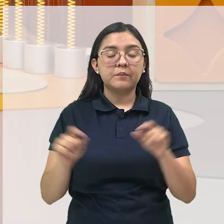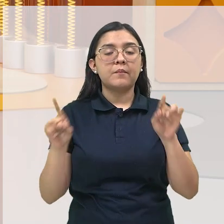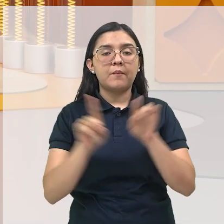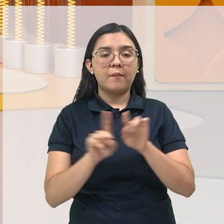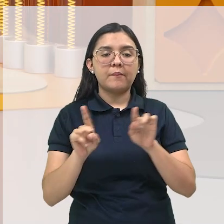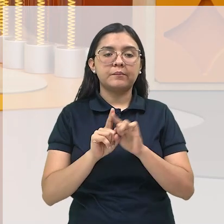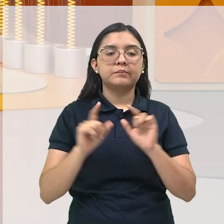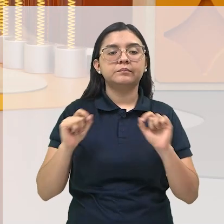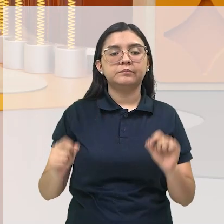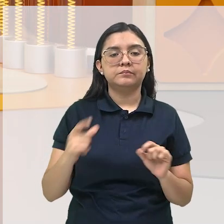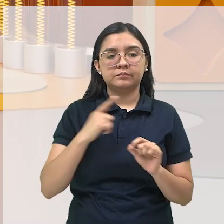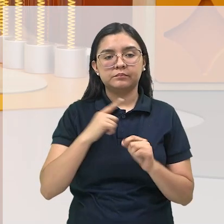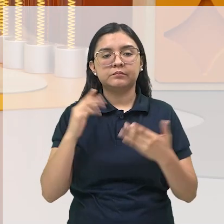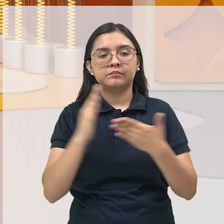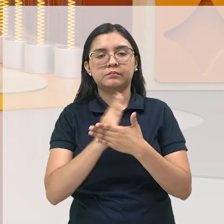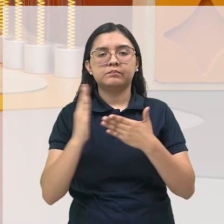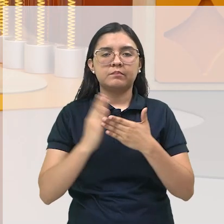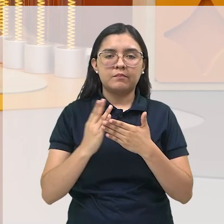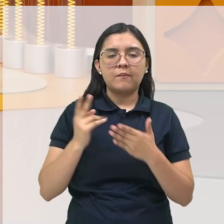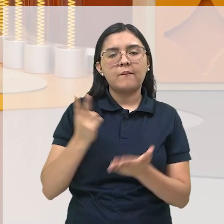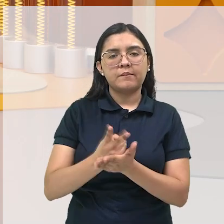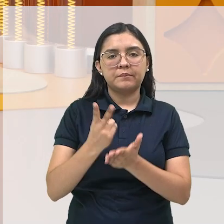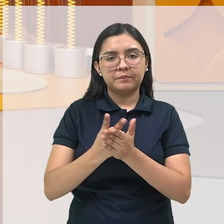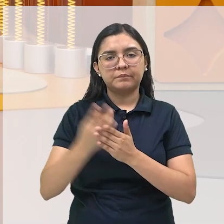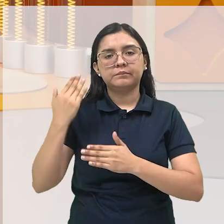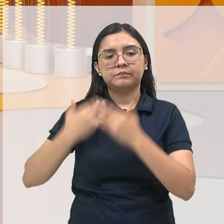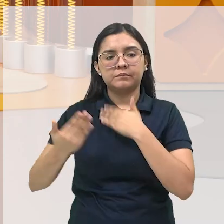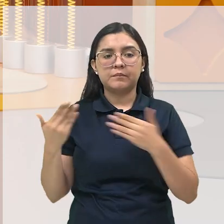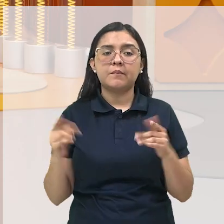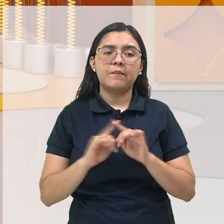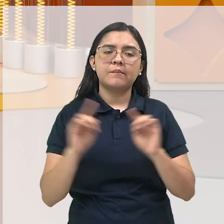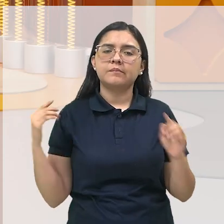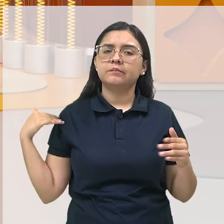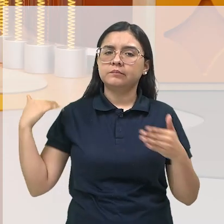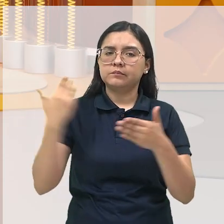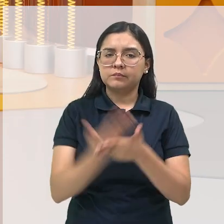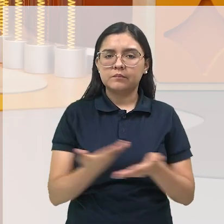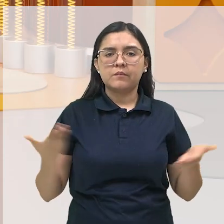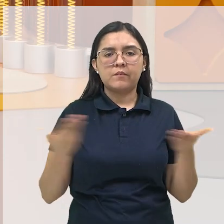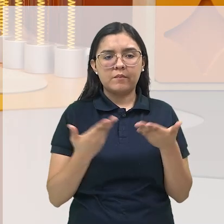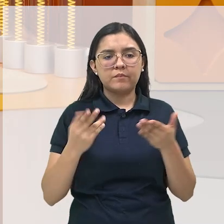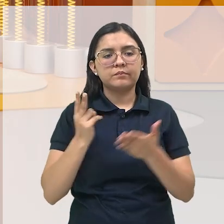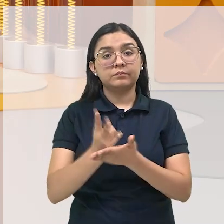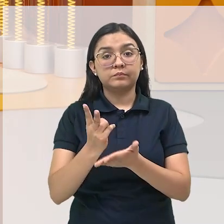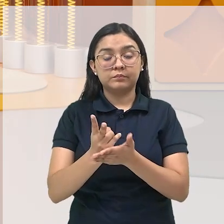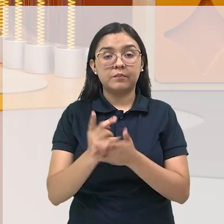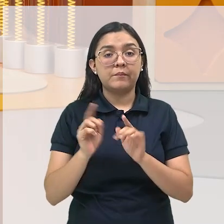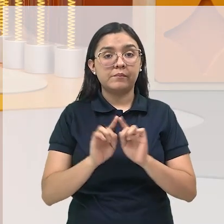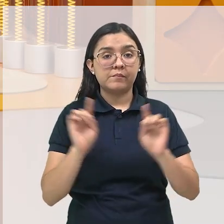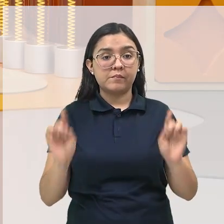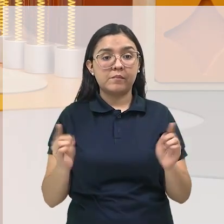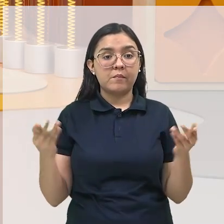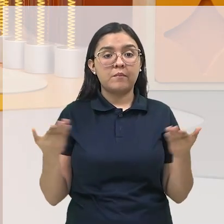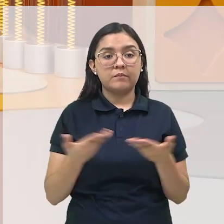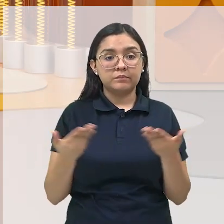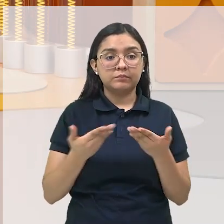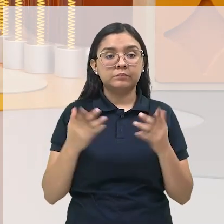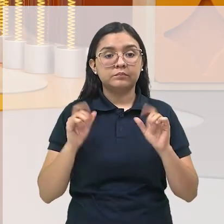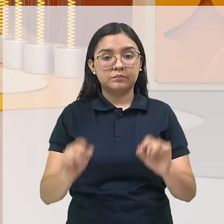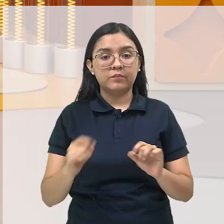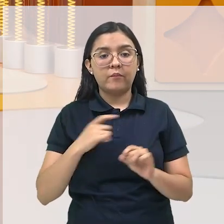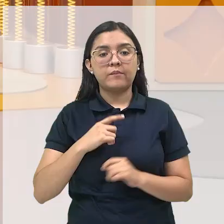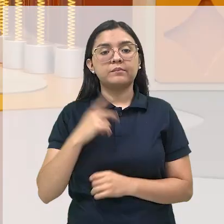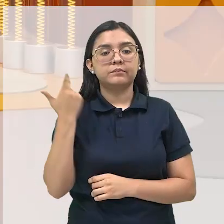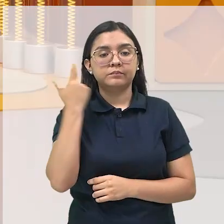algumas coisas que permaneceram lá do passado, hoje em dia ainda continuam seguindo, né? Mas uma das coisas que tem sido